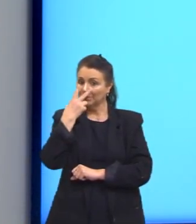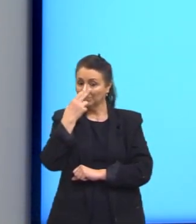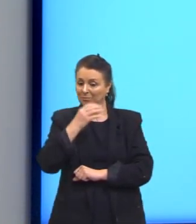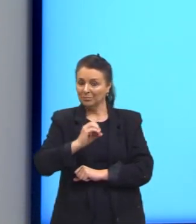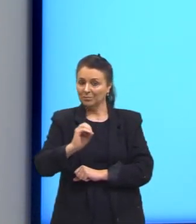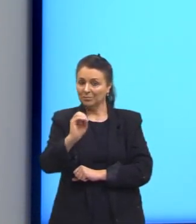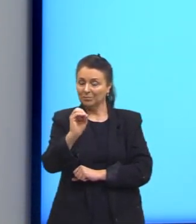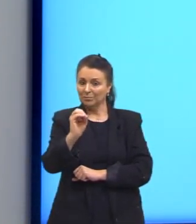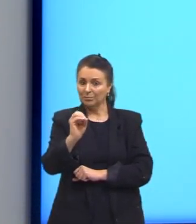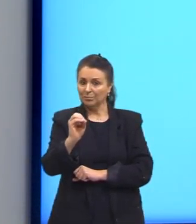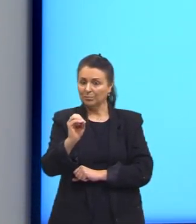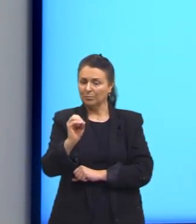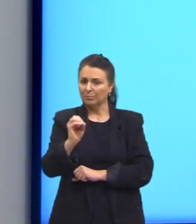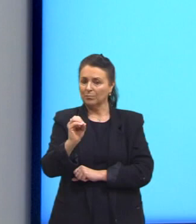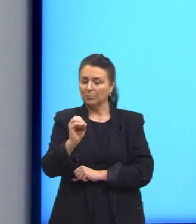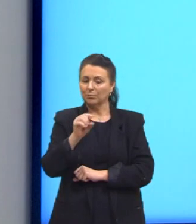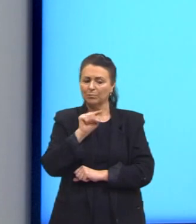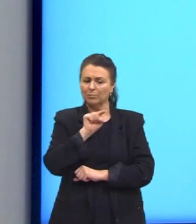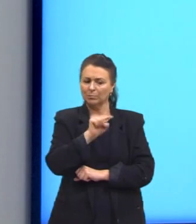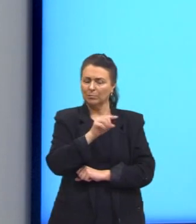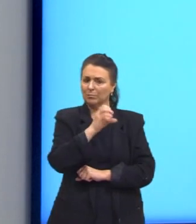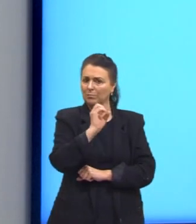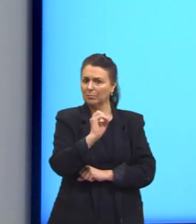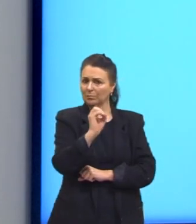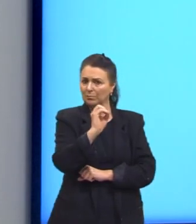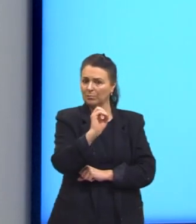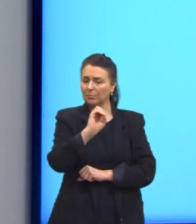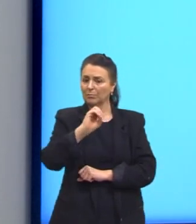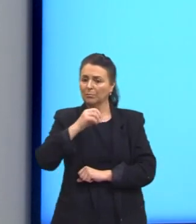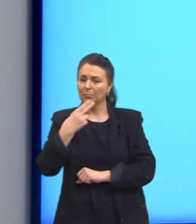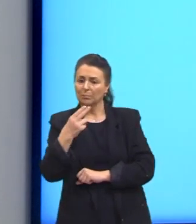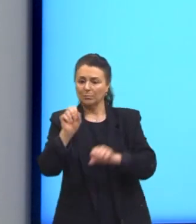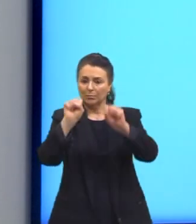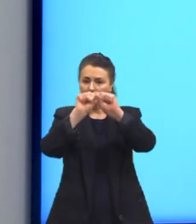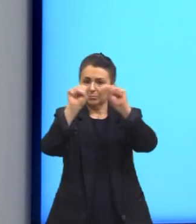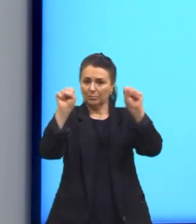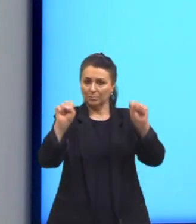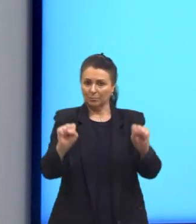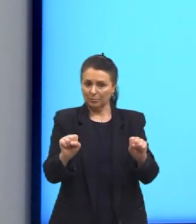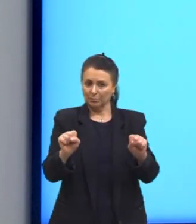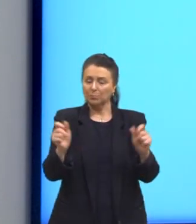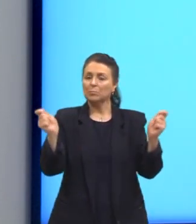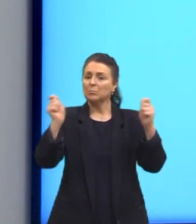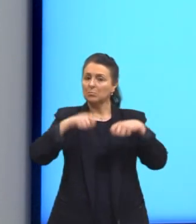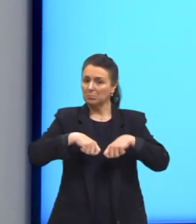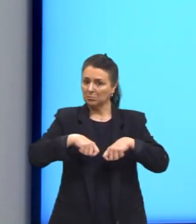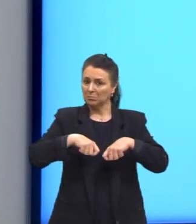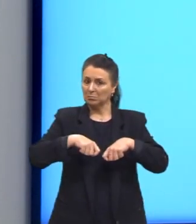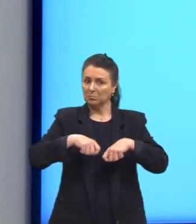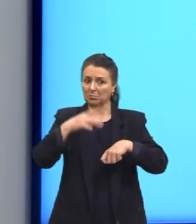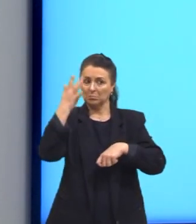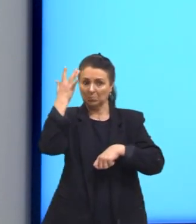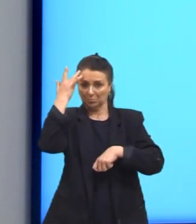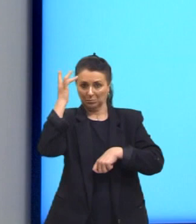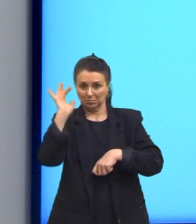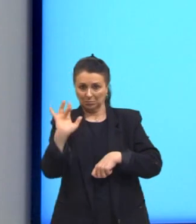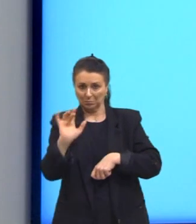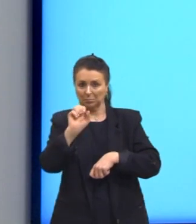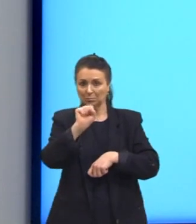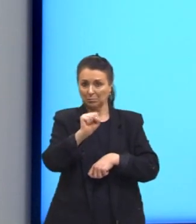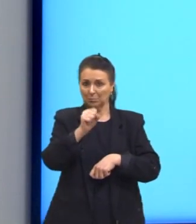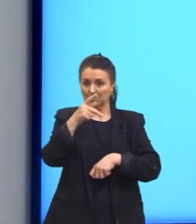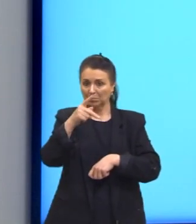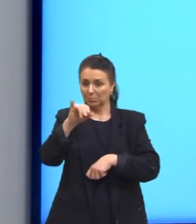zero. Quando o determinante é zero, ou o nosso sistema ele vai ser possível indeterminado, o